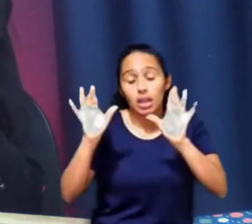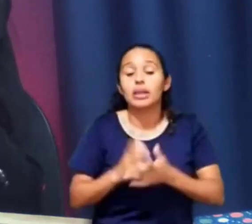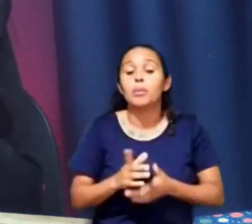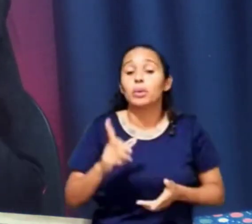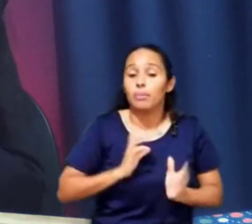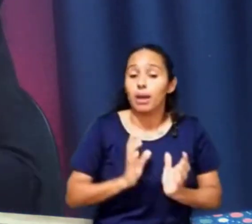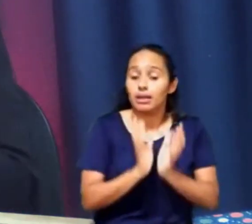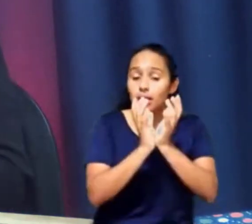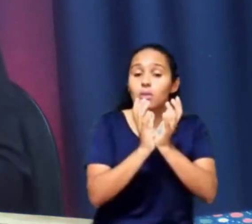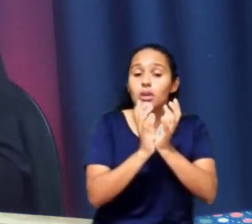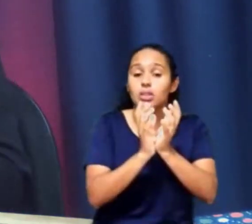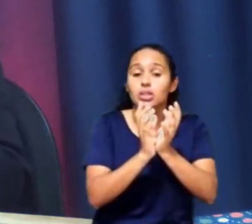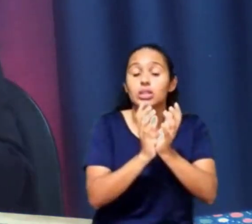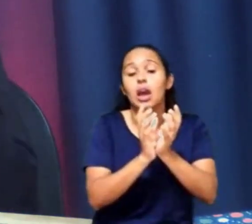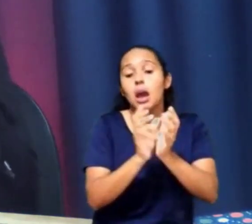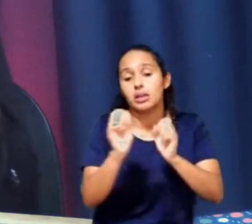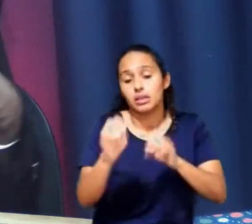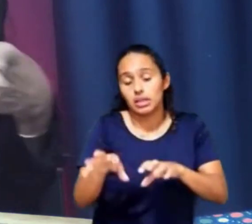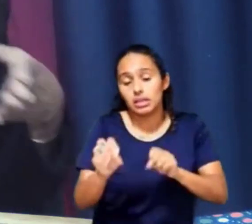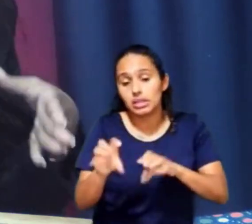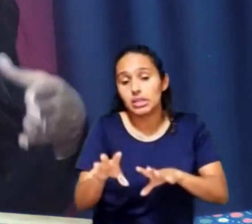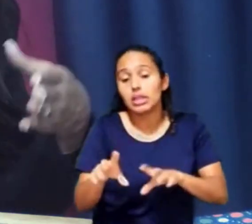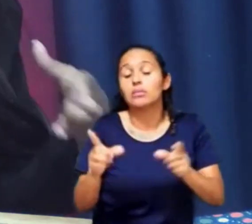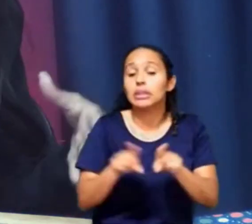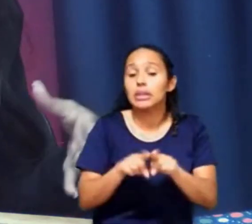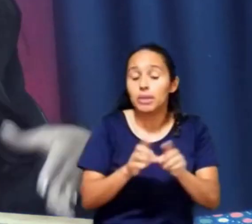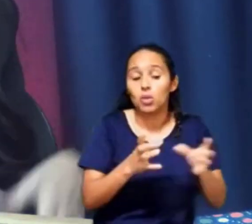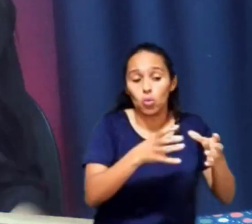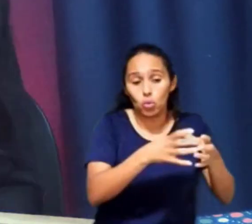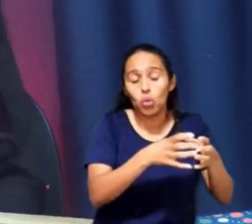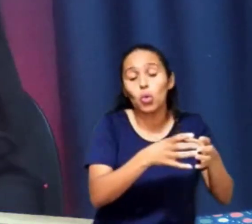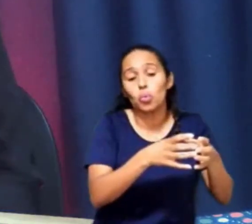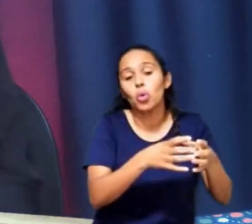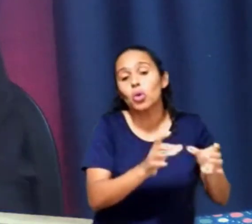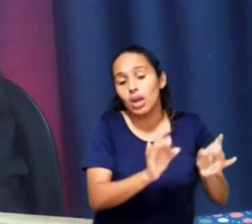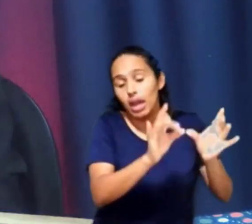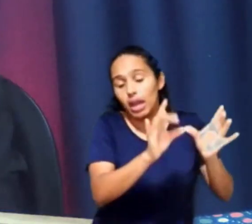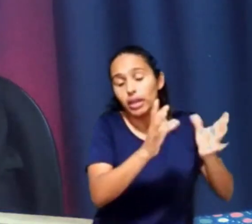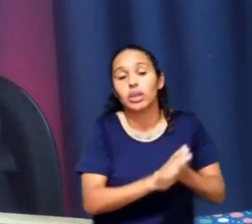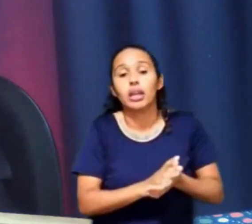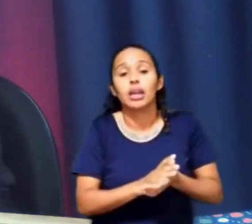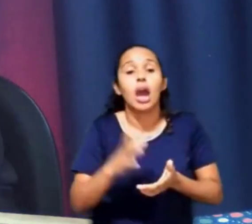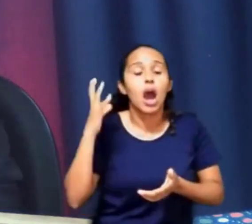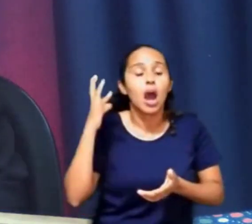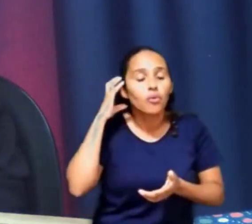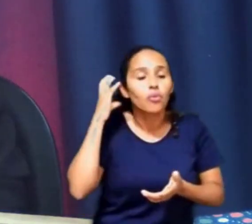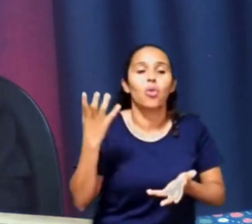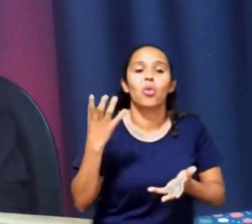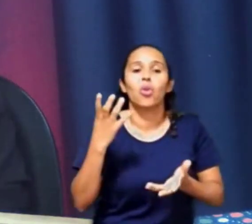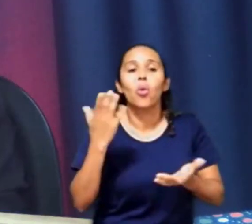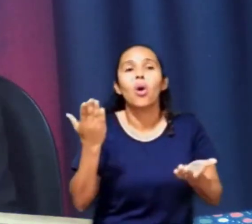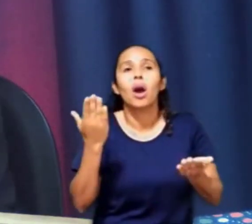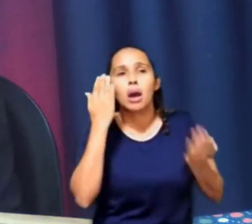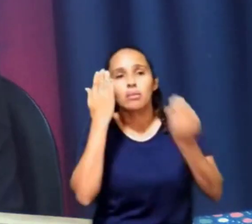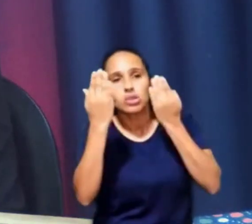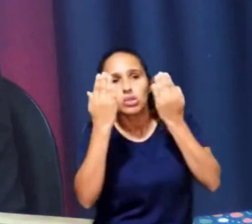é uma equipe multidisciplinar. Então, fono, psicóloga, físio. E aí, na época, ela era responsável por essa